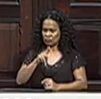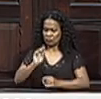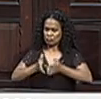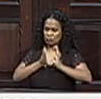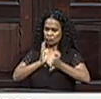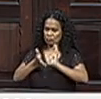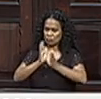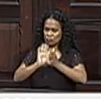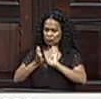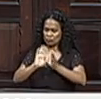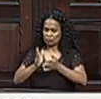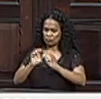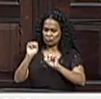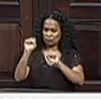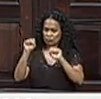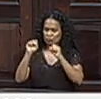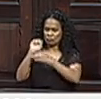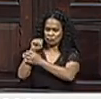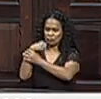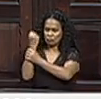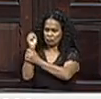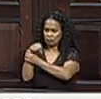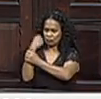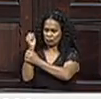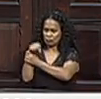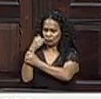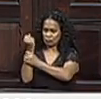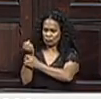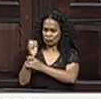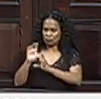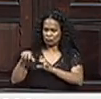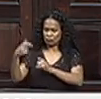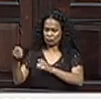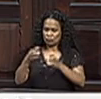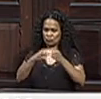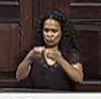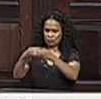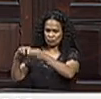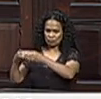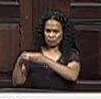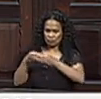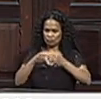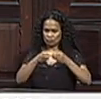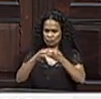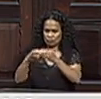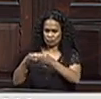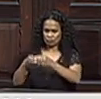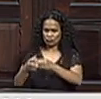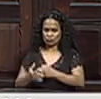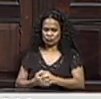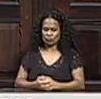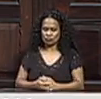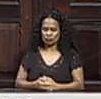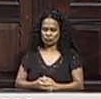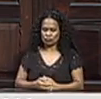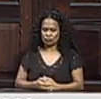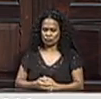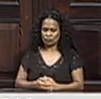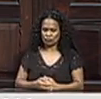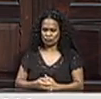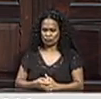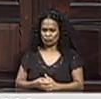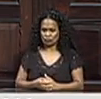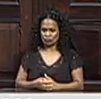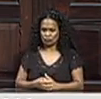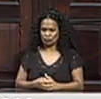Libras, fisioterapeutas, enfim, outras categorias, solicitar Vossa Excelência para acolher o parecer da Comissão da Pessoa com Deficiência. A presidência defere